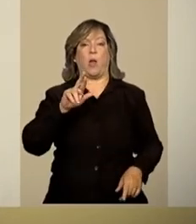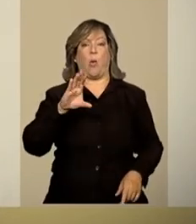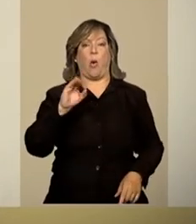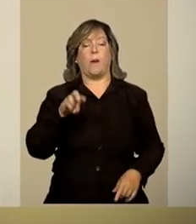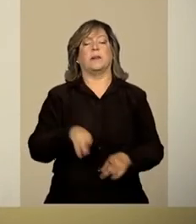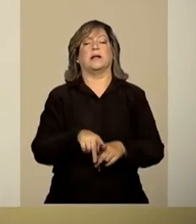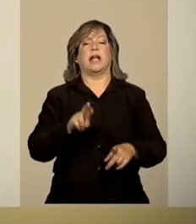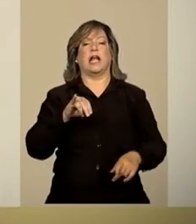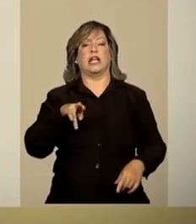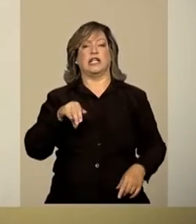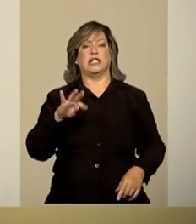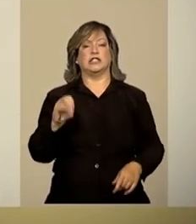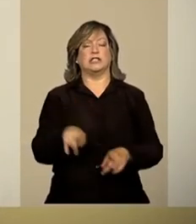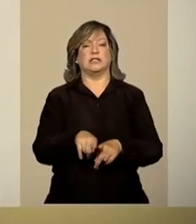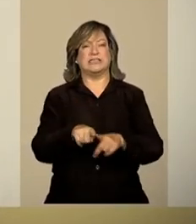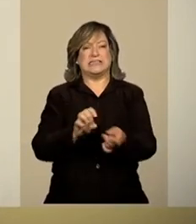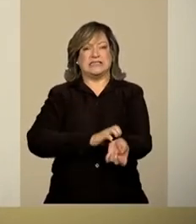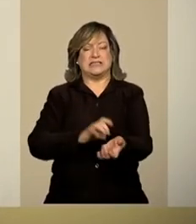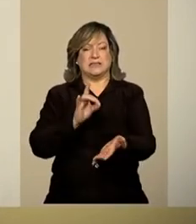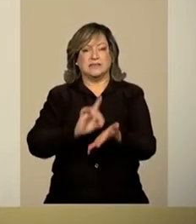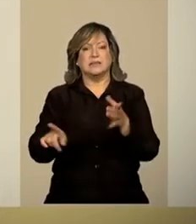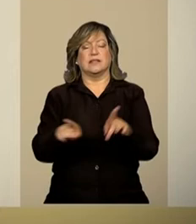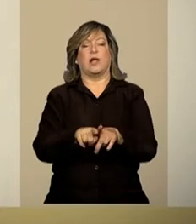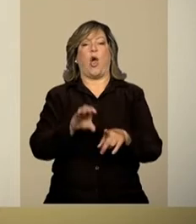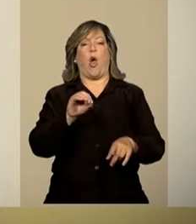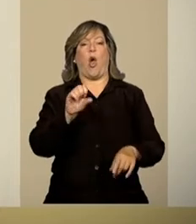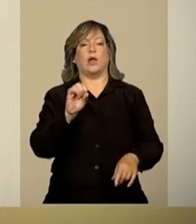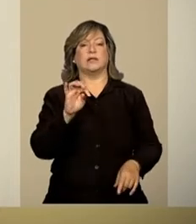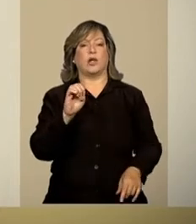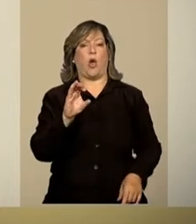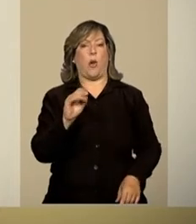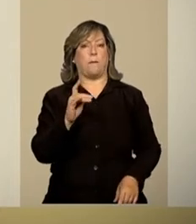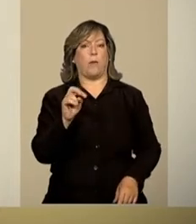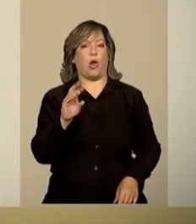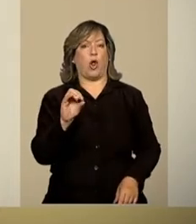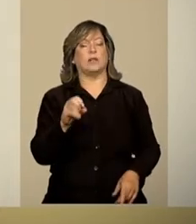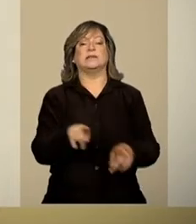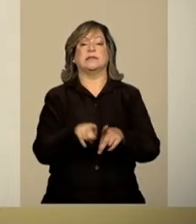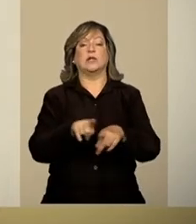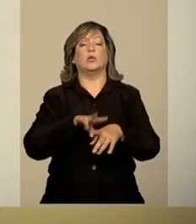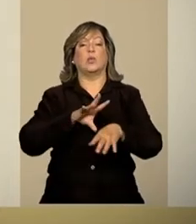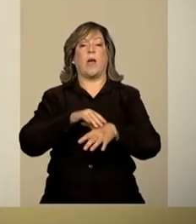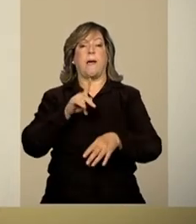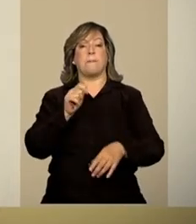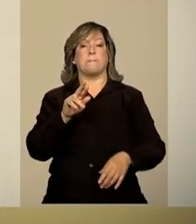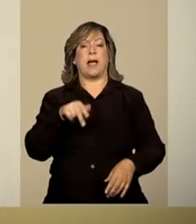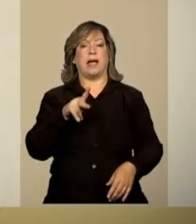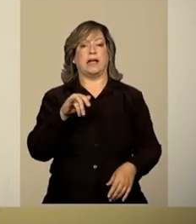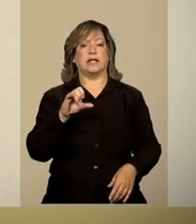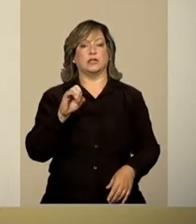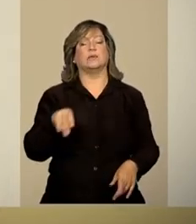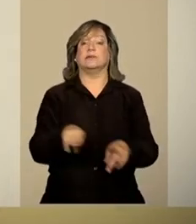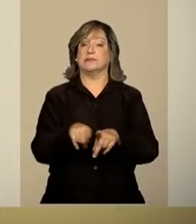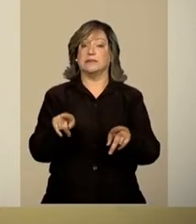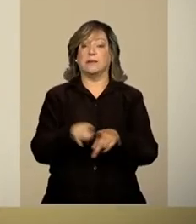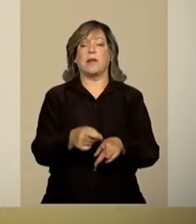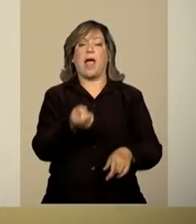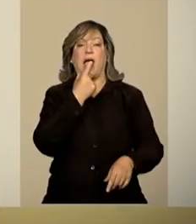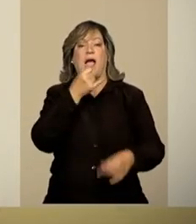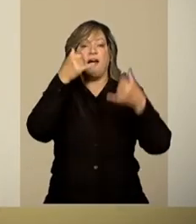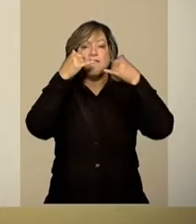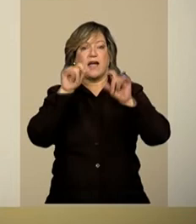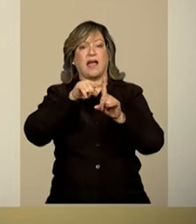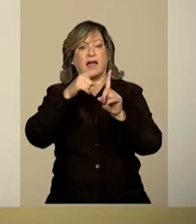a osteoporose a doença de Parkinson além de anticoncepcionais e fraldas geriátricas Qual a